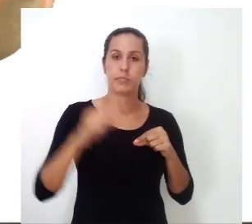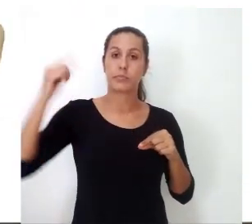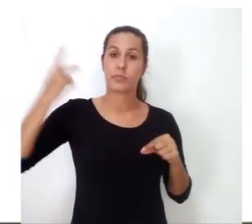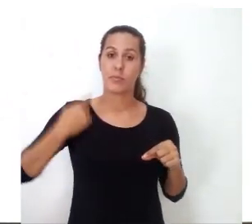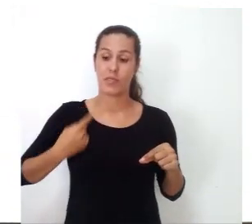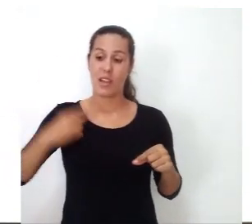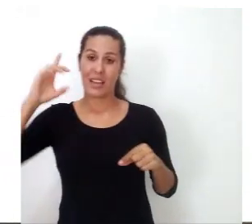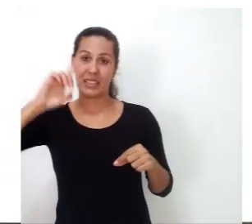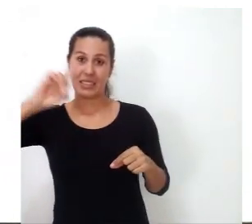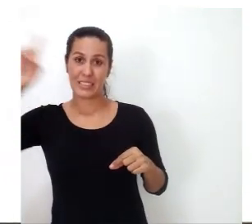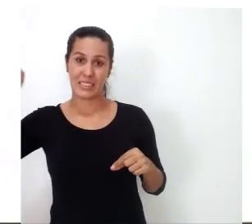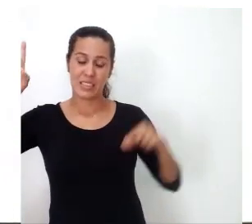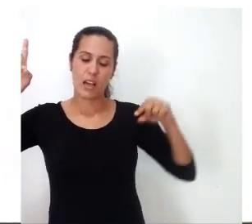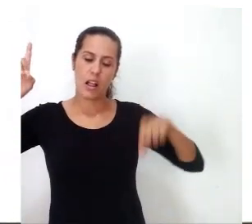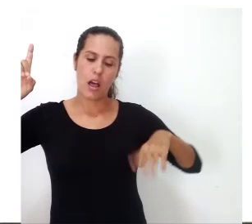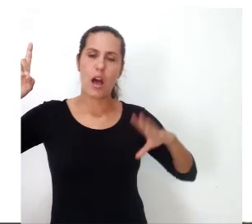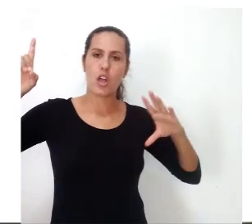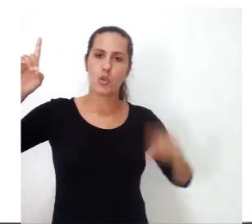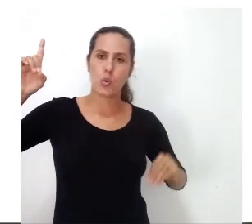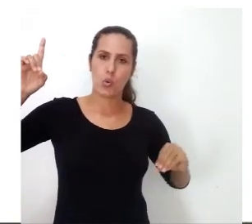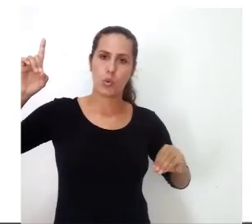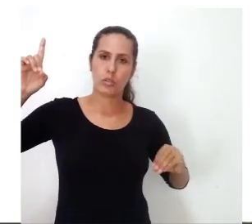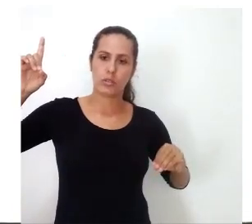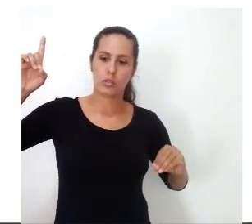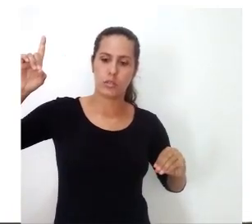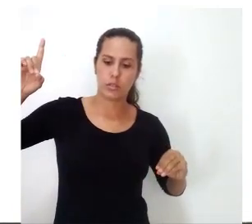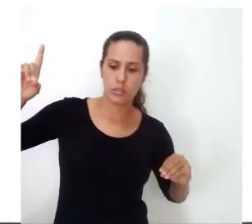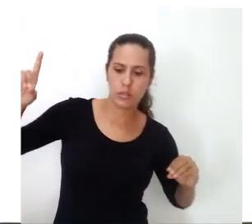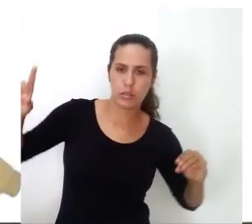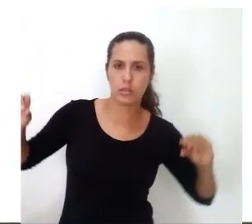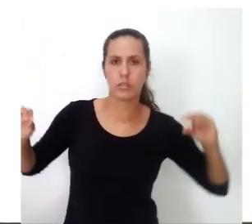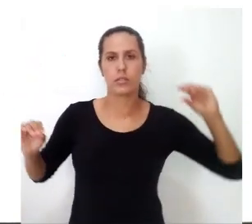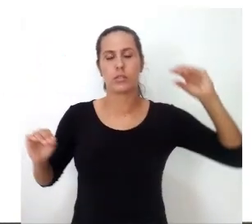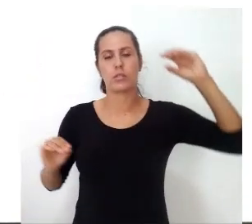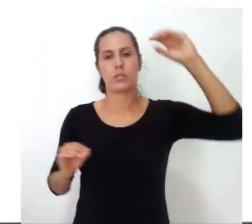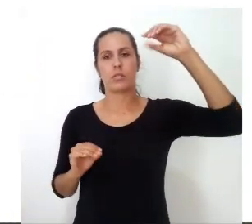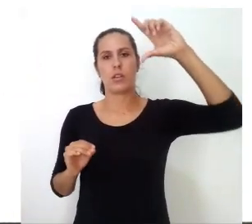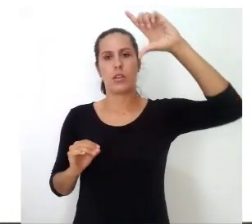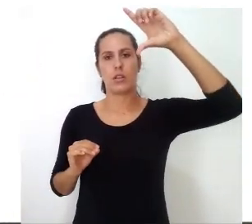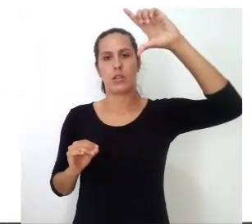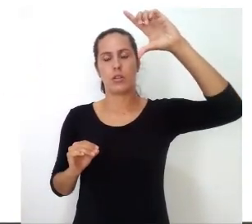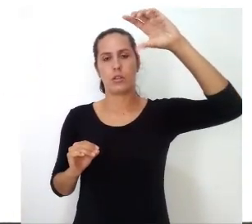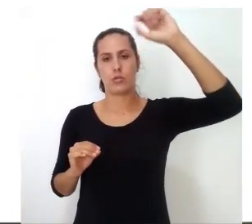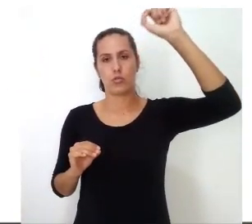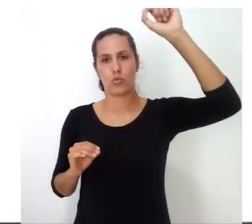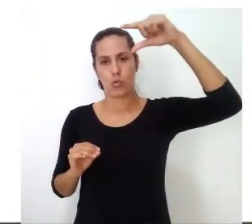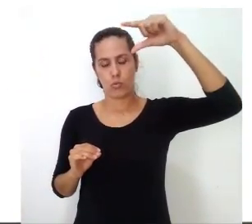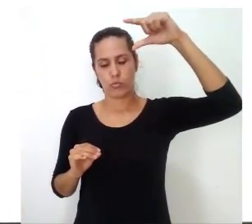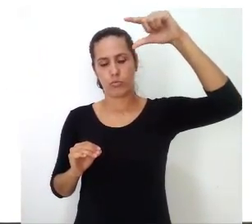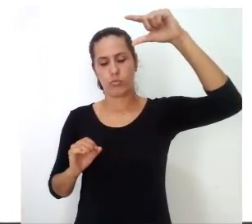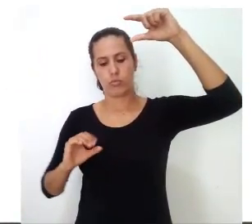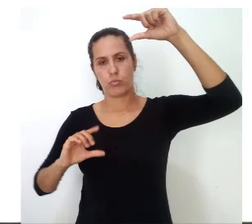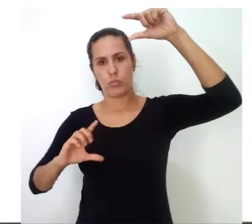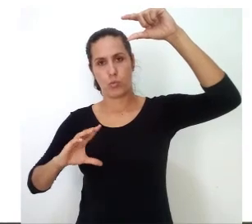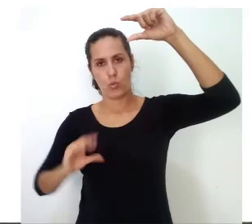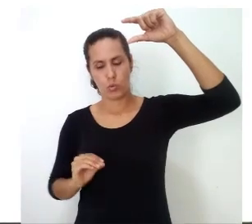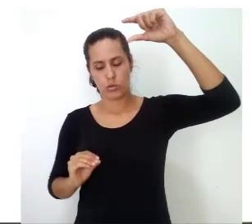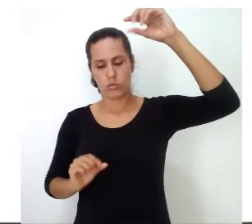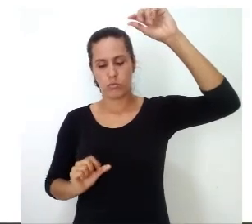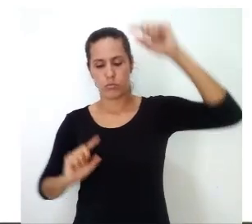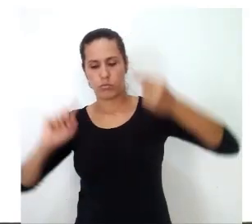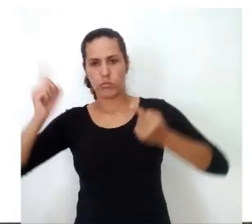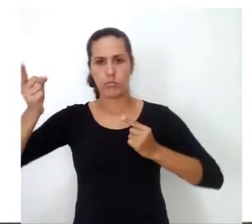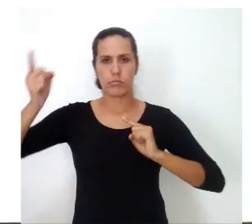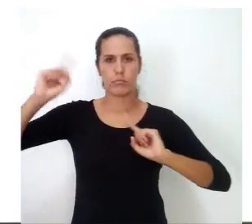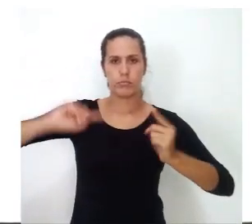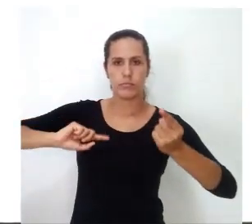dia, no Japão é noite. Quando no Japão é noite, aqui é dia. Então é outra evidência